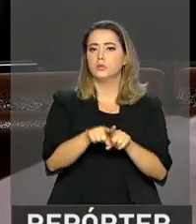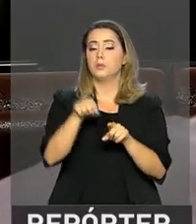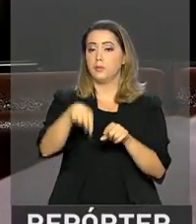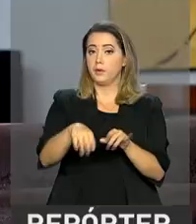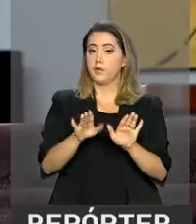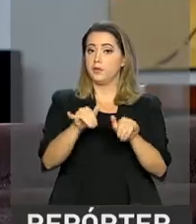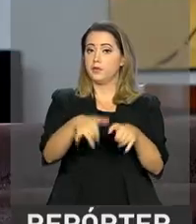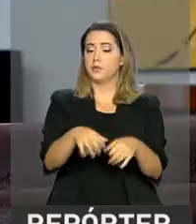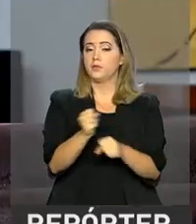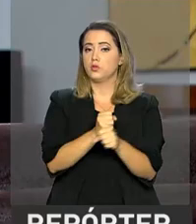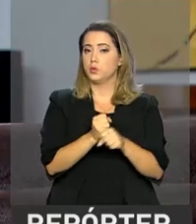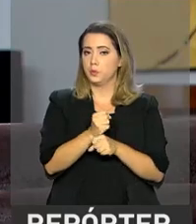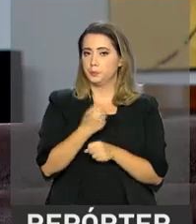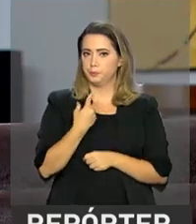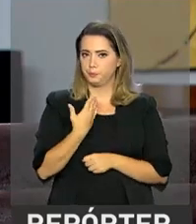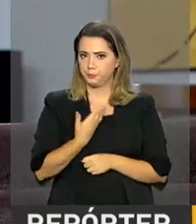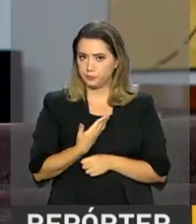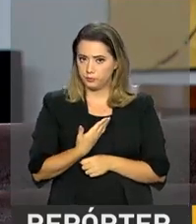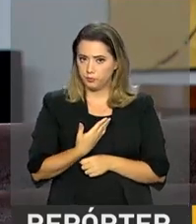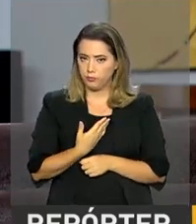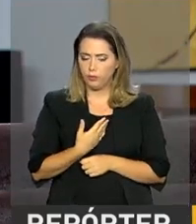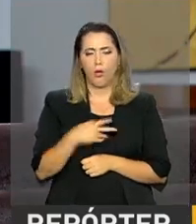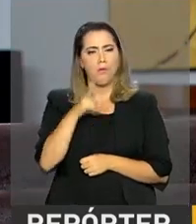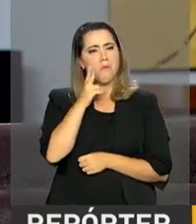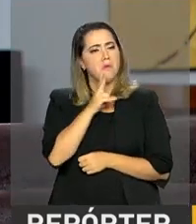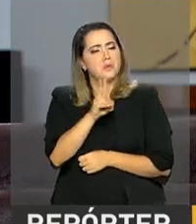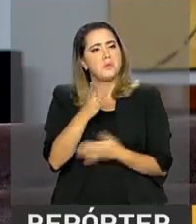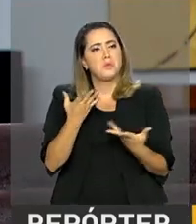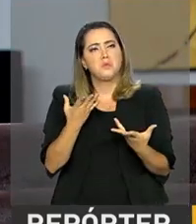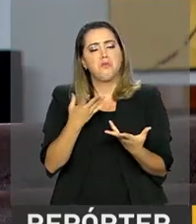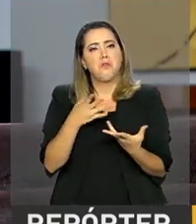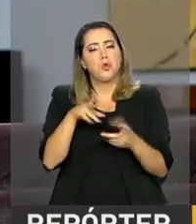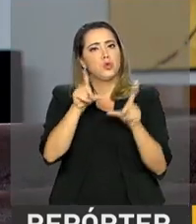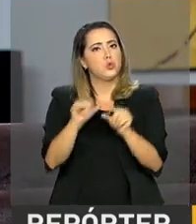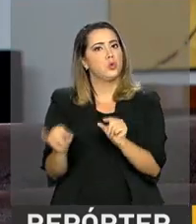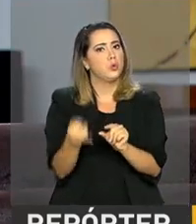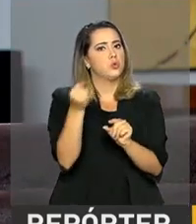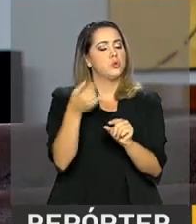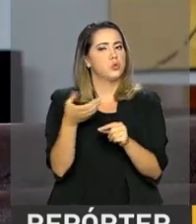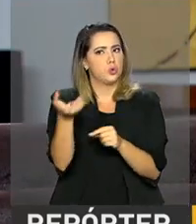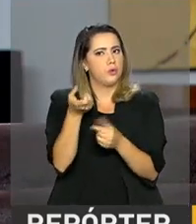final de ano. Mas você ouviu que reduziu o juro. Você está pensando em fazer compra,